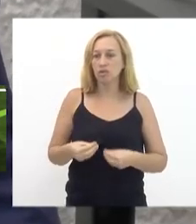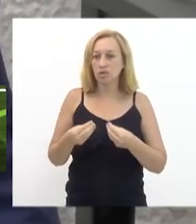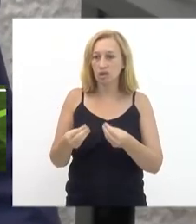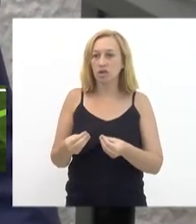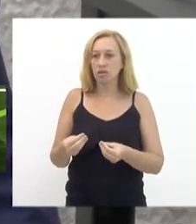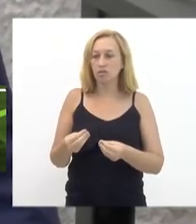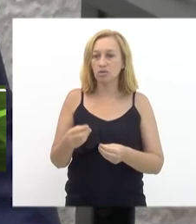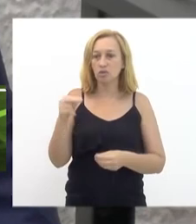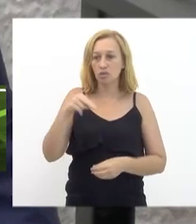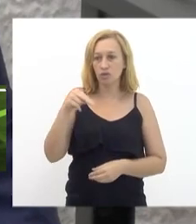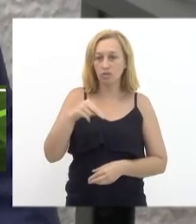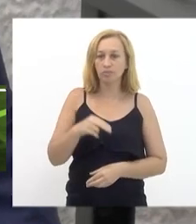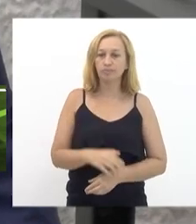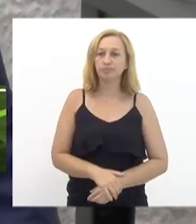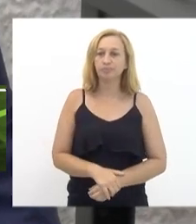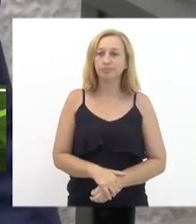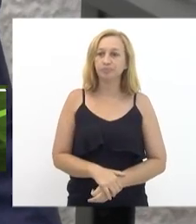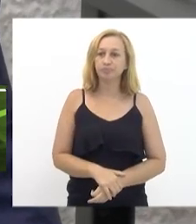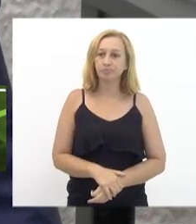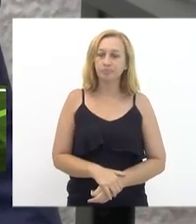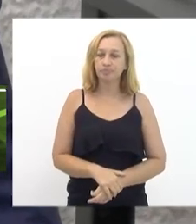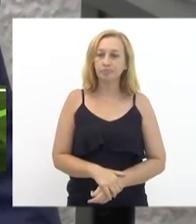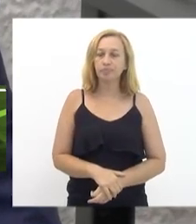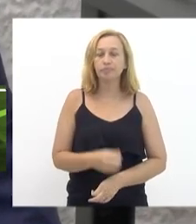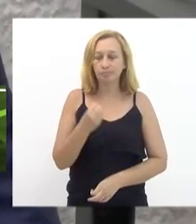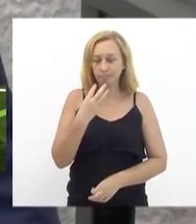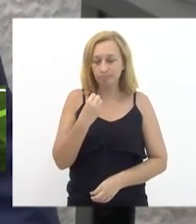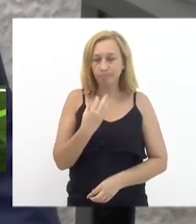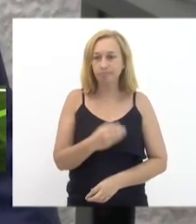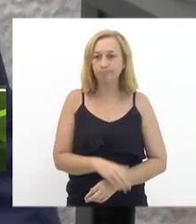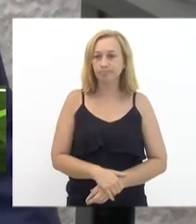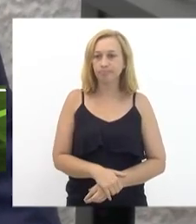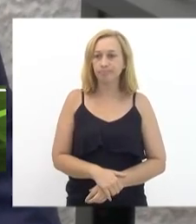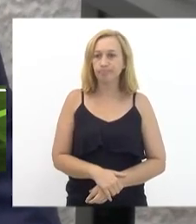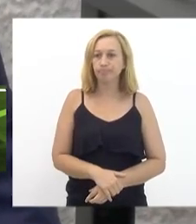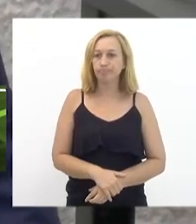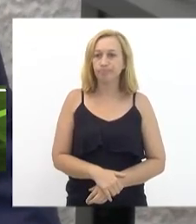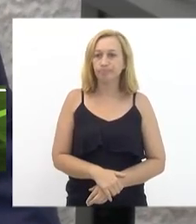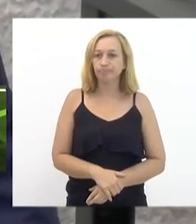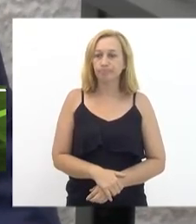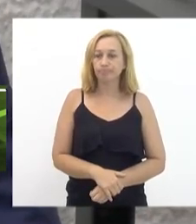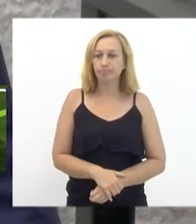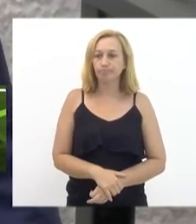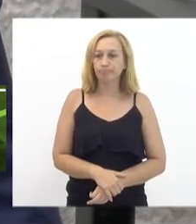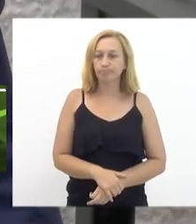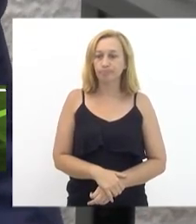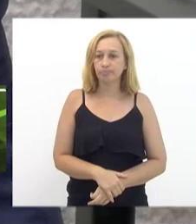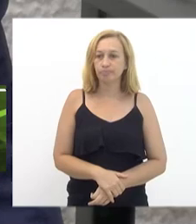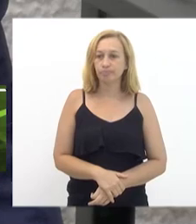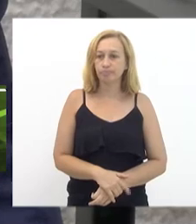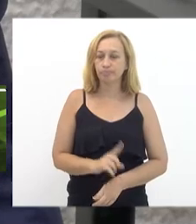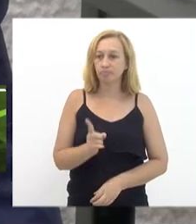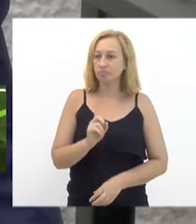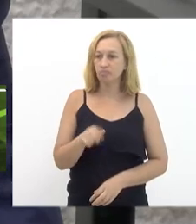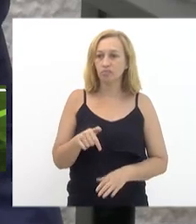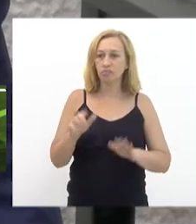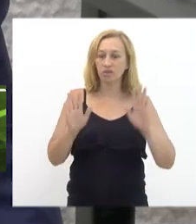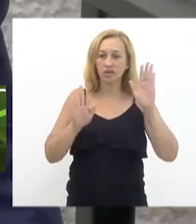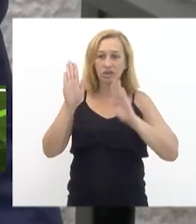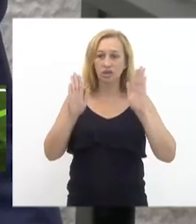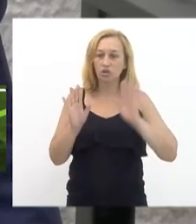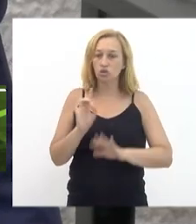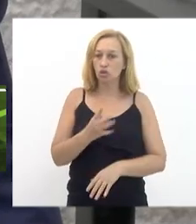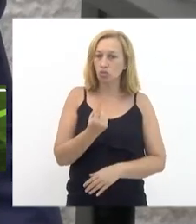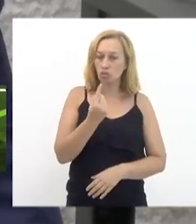novembro né É tá indo bem para ir aí e lá não é uma licitação só a São